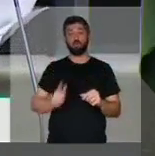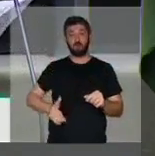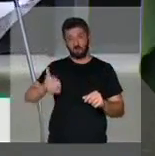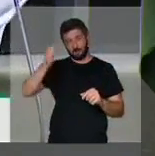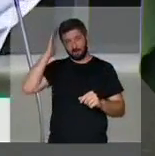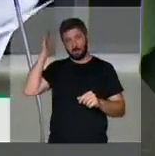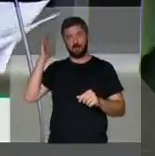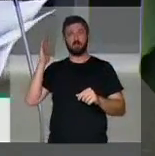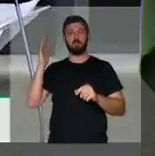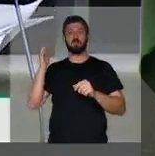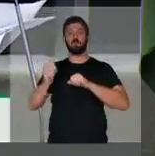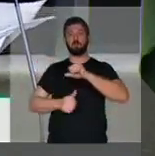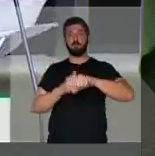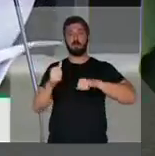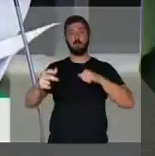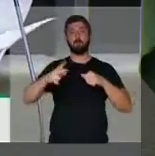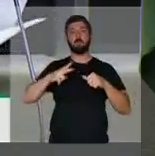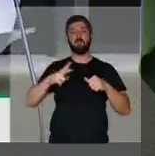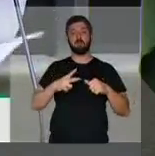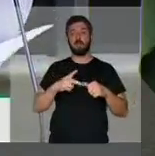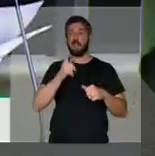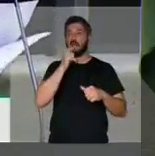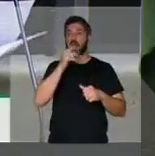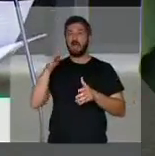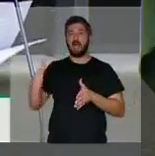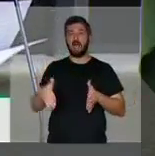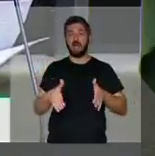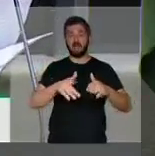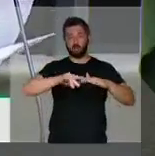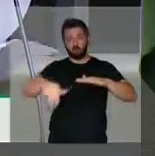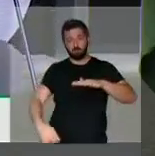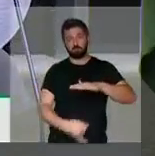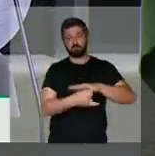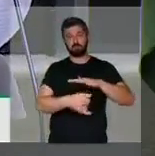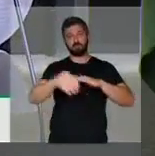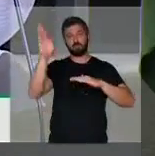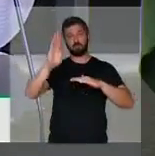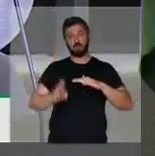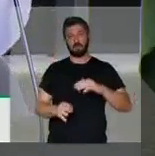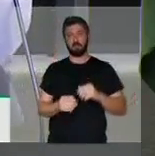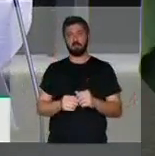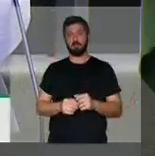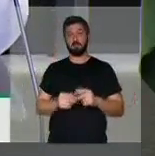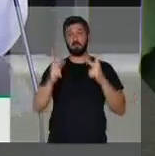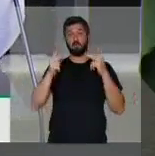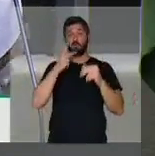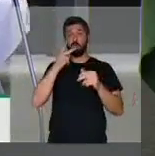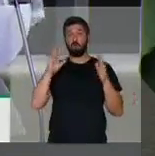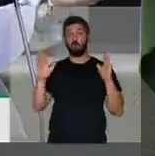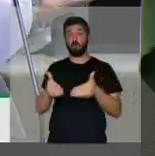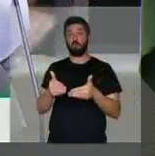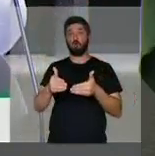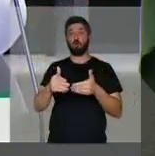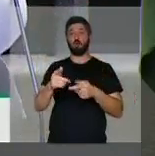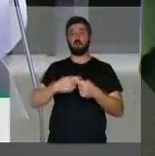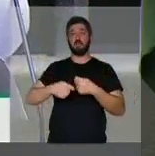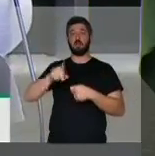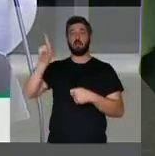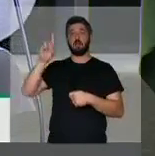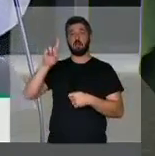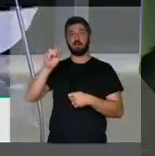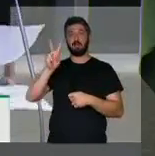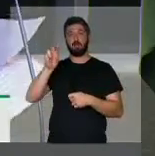Temer de privatizar a água do subsolo brasileiro, como acenou no Fórum Econômico em